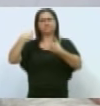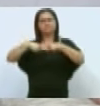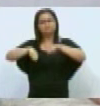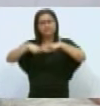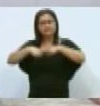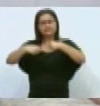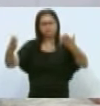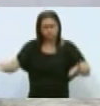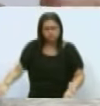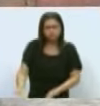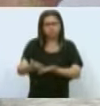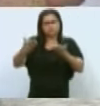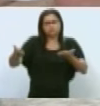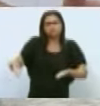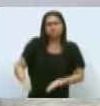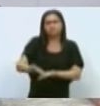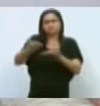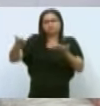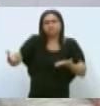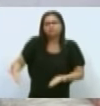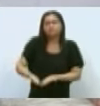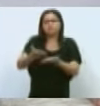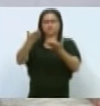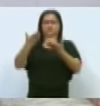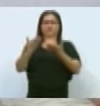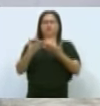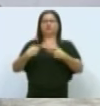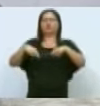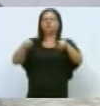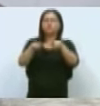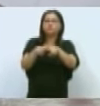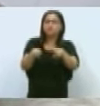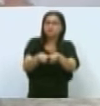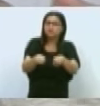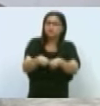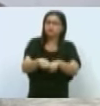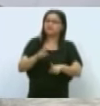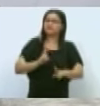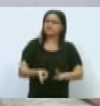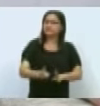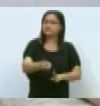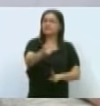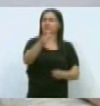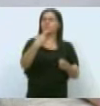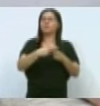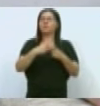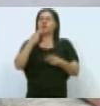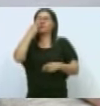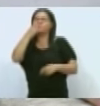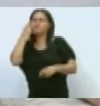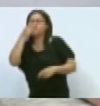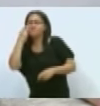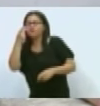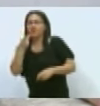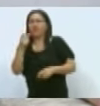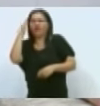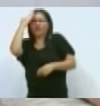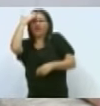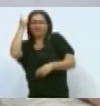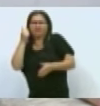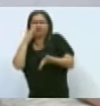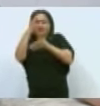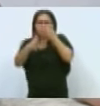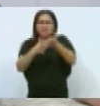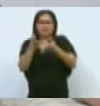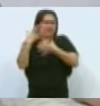ser incentivado como a Manuela foi. Então, não querem falar porque sabe a Libra, mais fácil, o pai e a mãe são surdos.